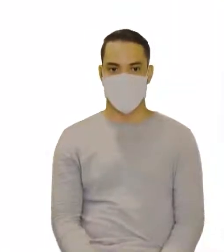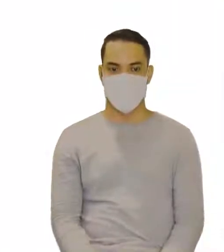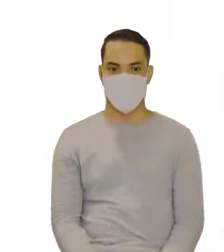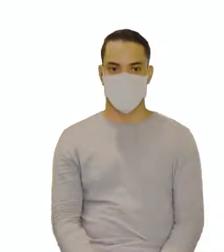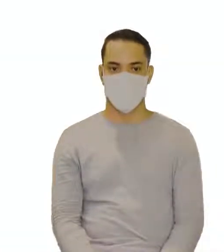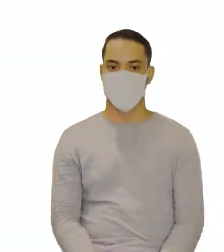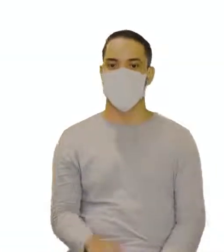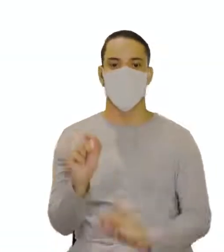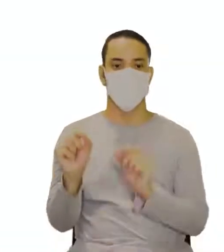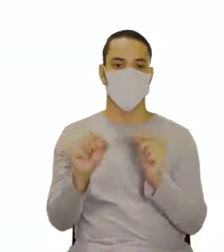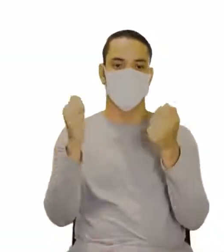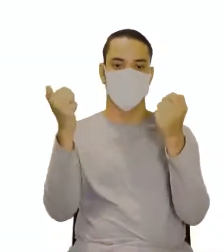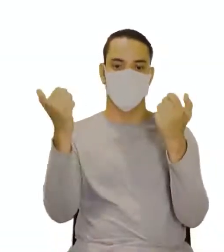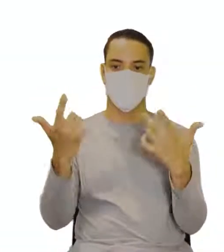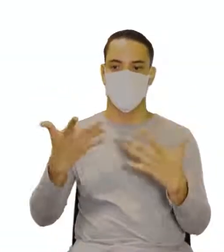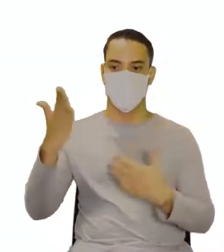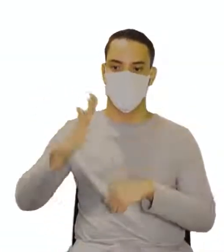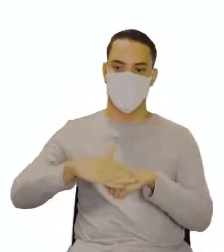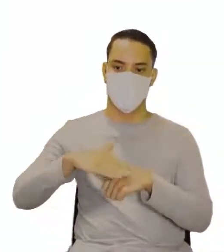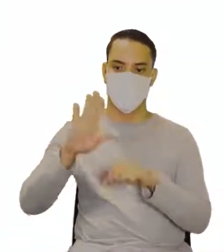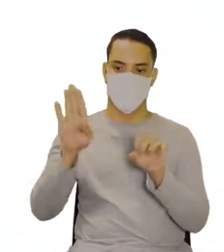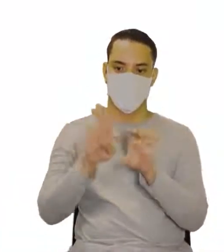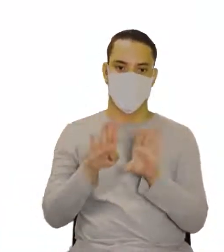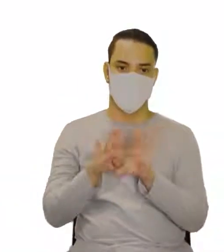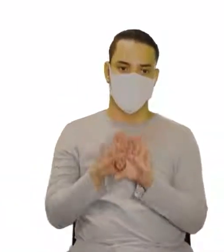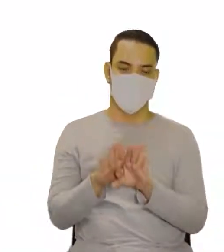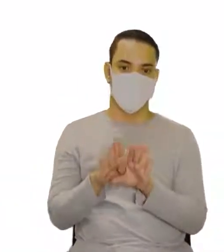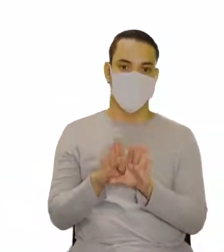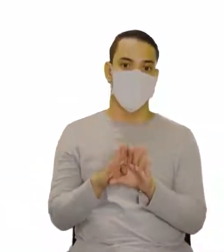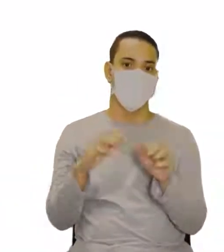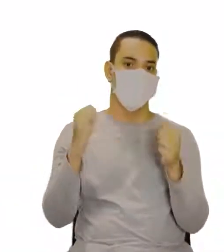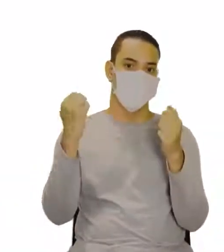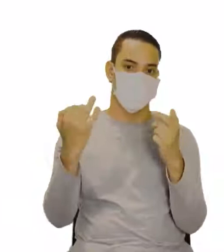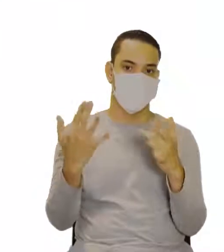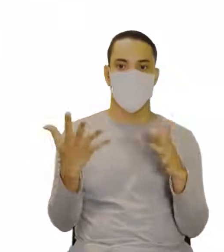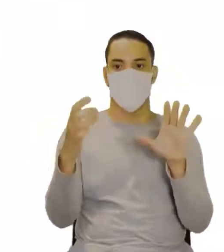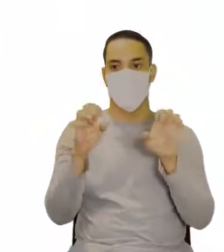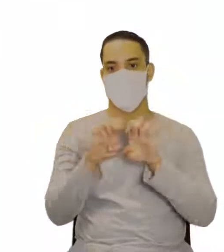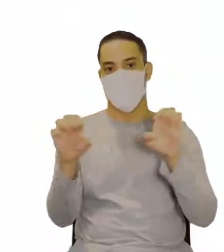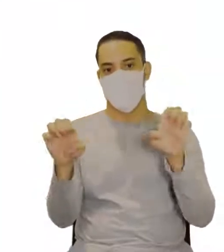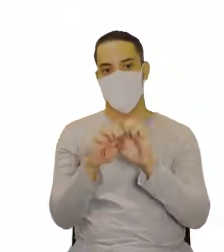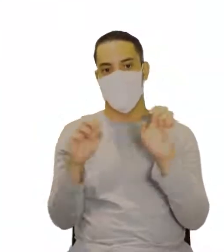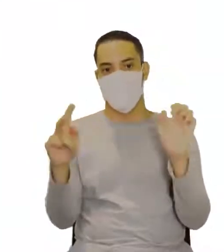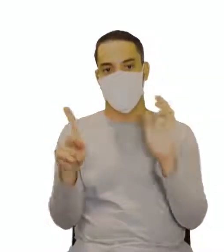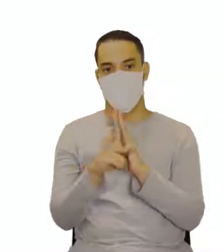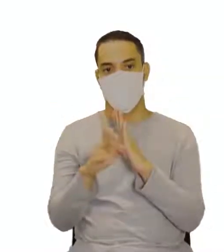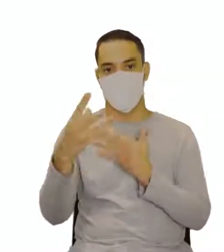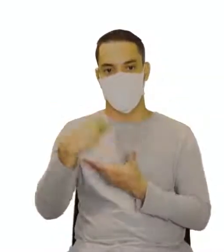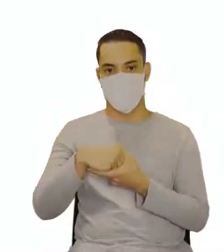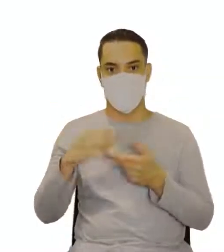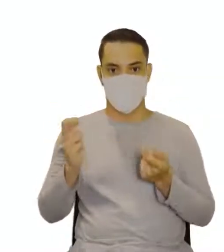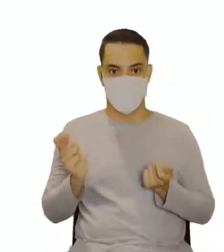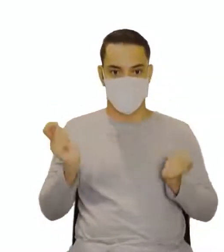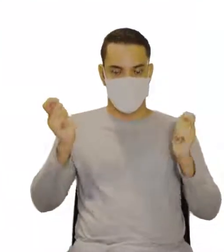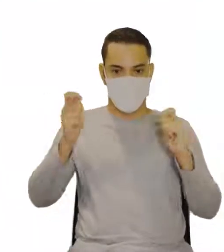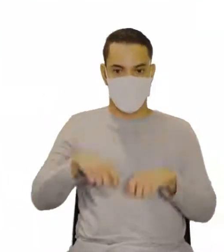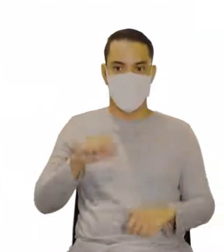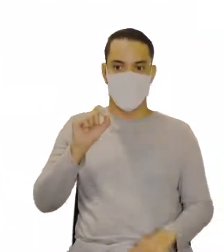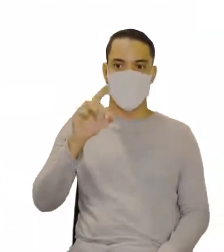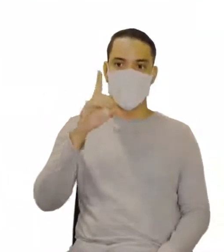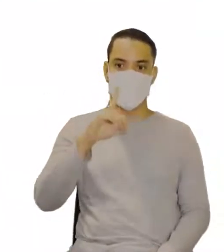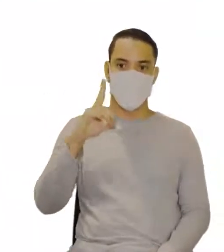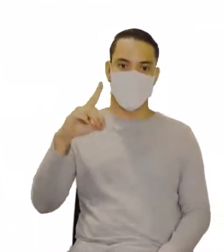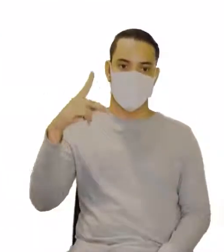O que eu posso falar mais também, pessoal? Com base nas equações dadas, é possível construir a equação da